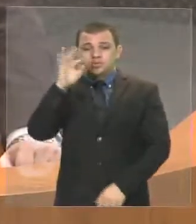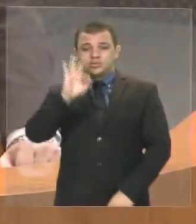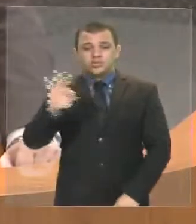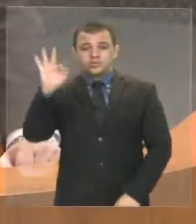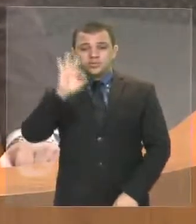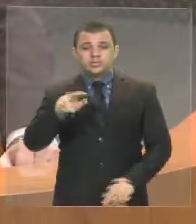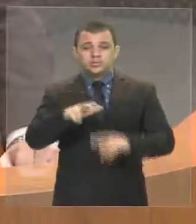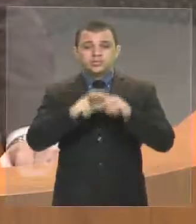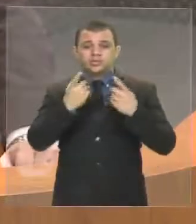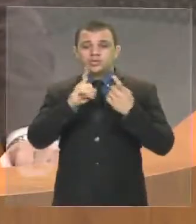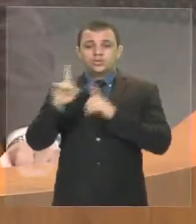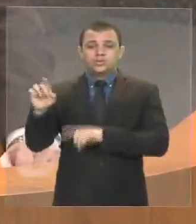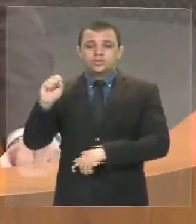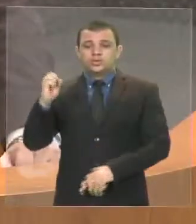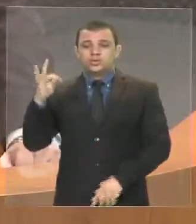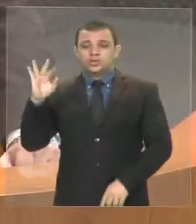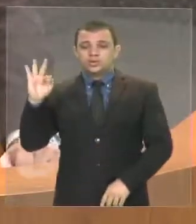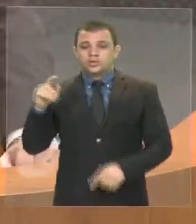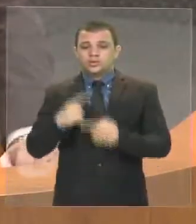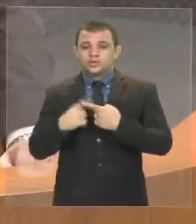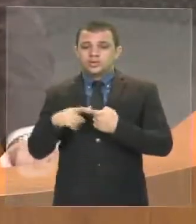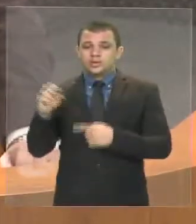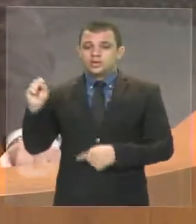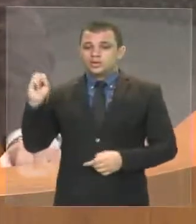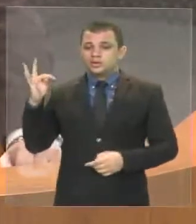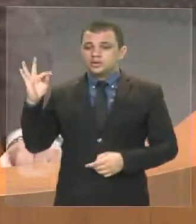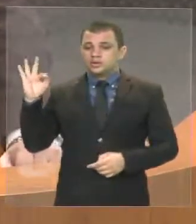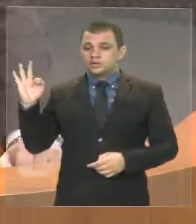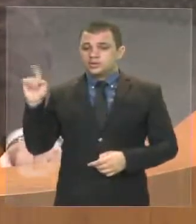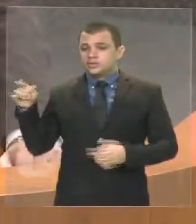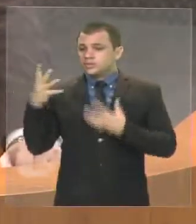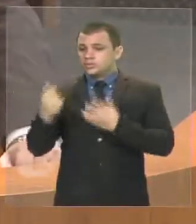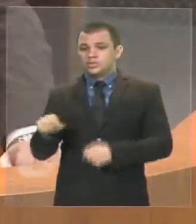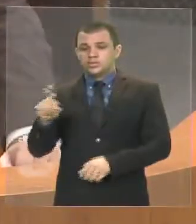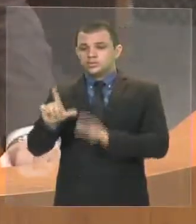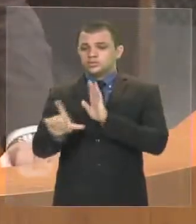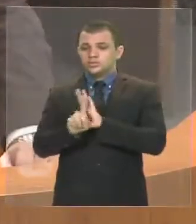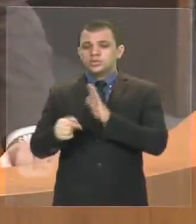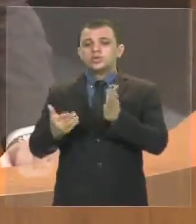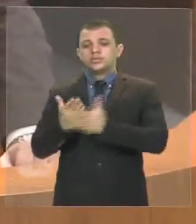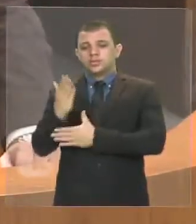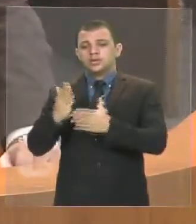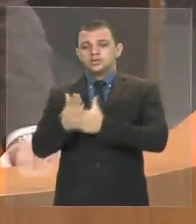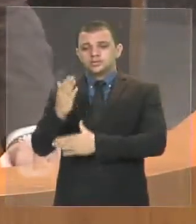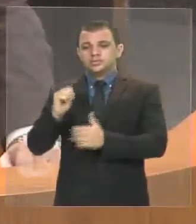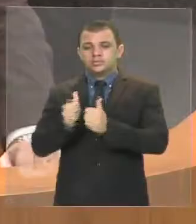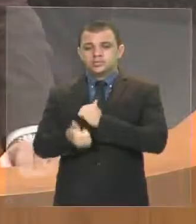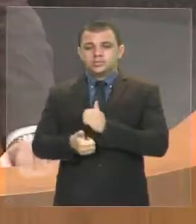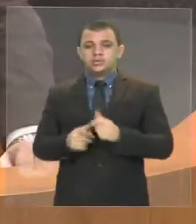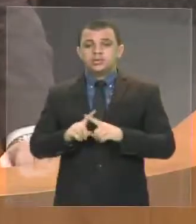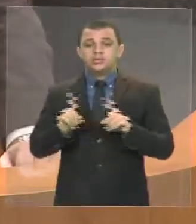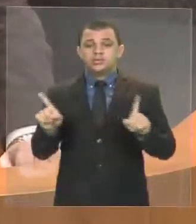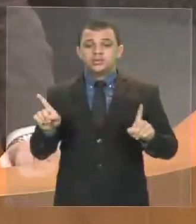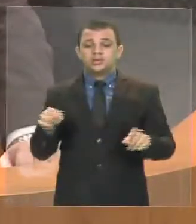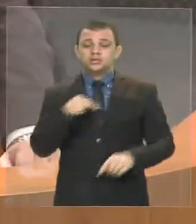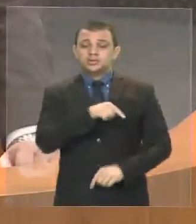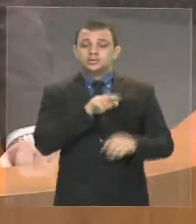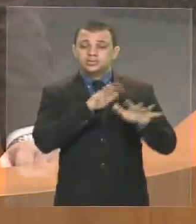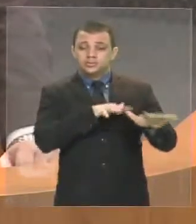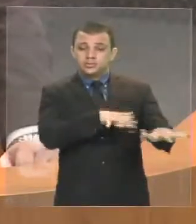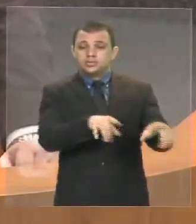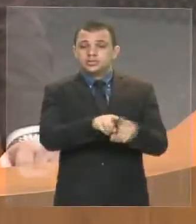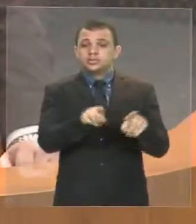julgou inconstitucional a lei que regulamentava o esporte. Além disso, a manifestação pretende também